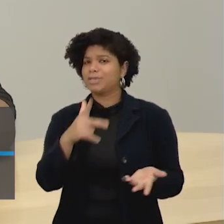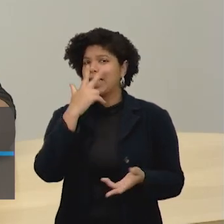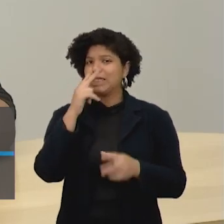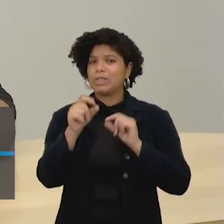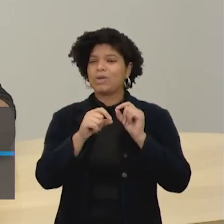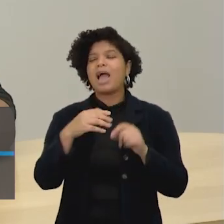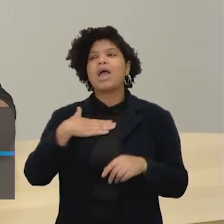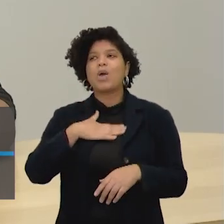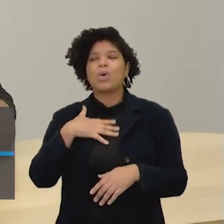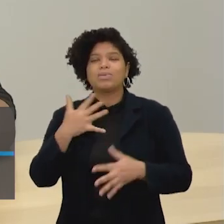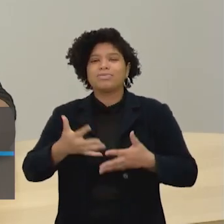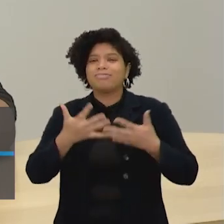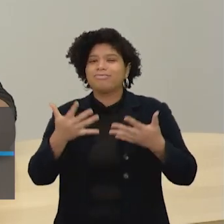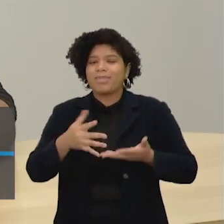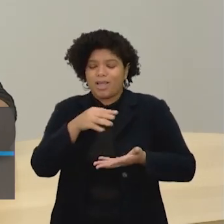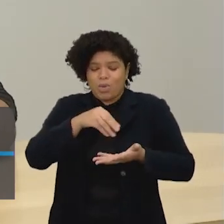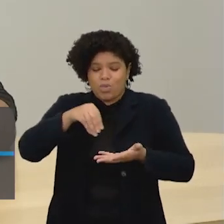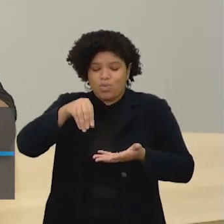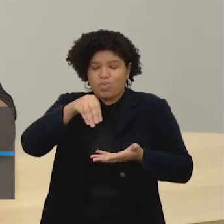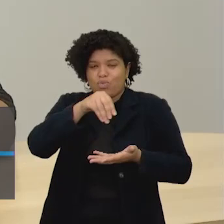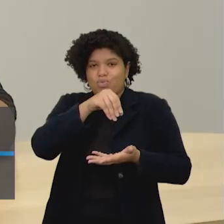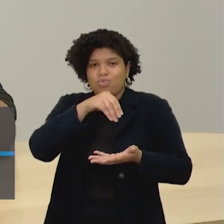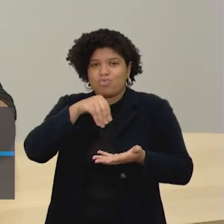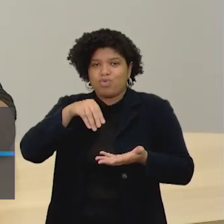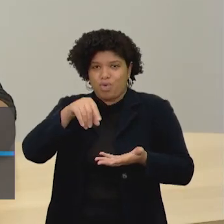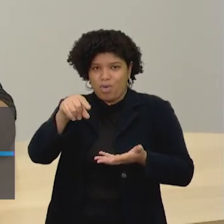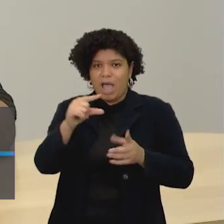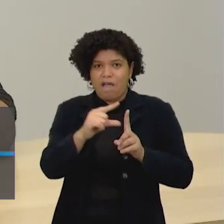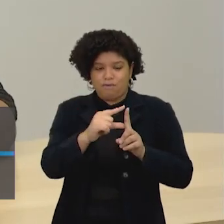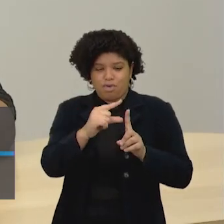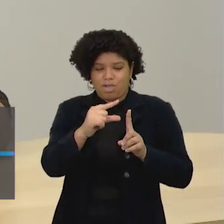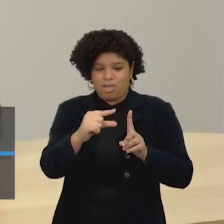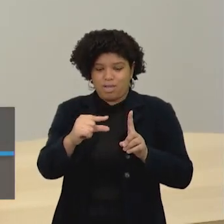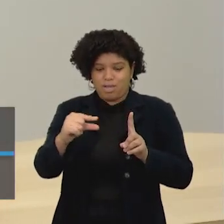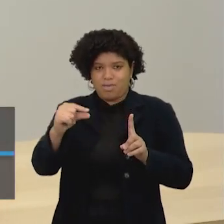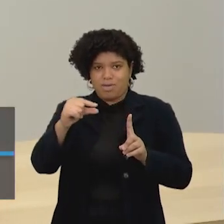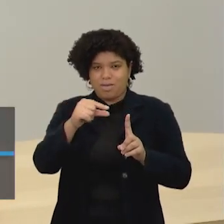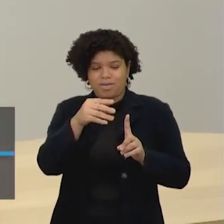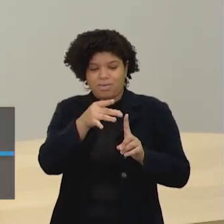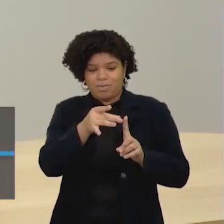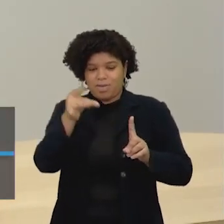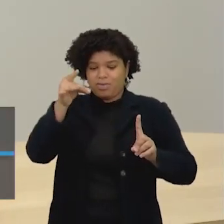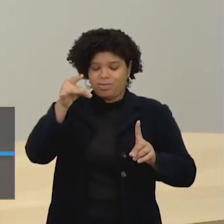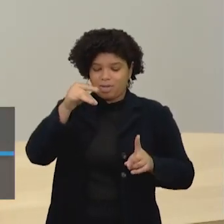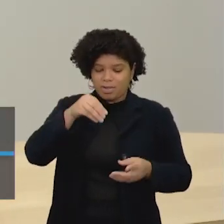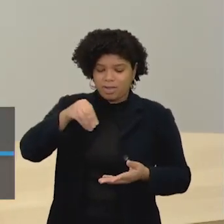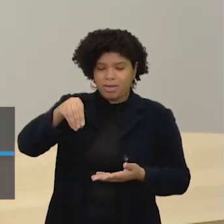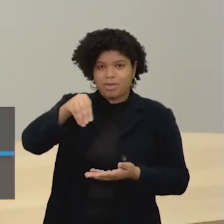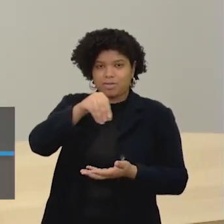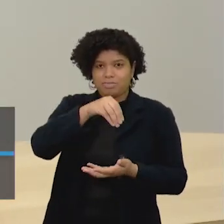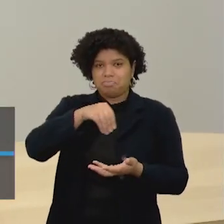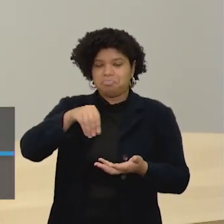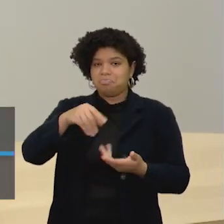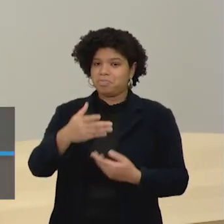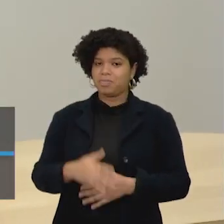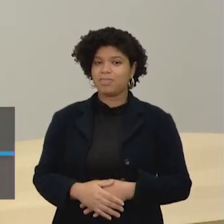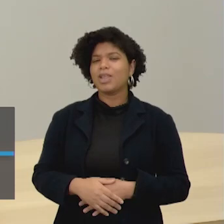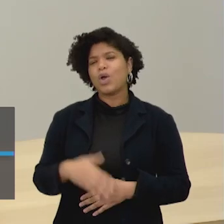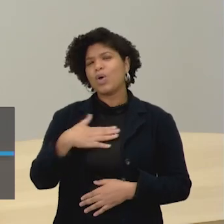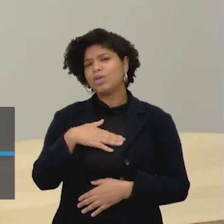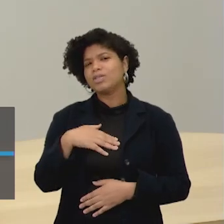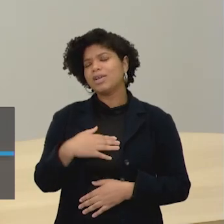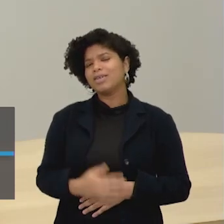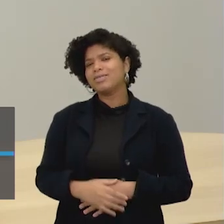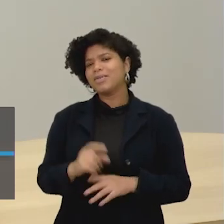salada temperadinha. Salada com esse tempero é muito legal. Cheiro verde. Eu gostei dessa